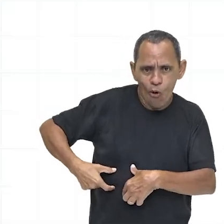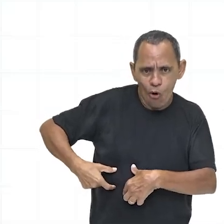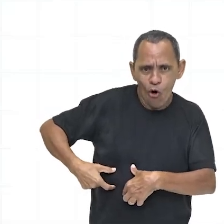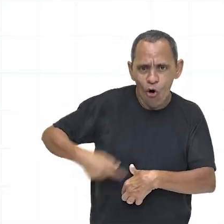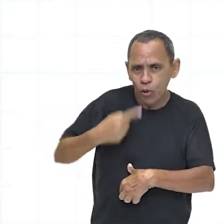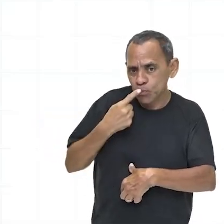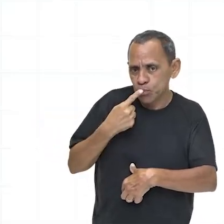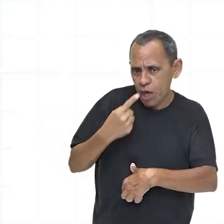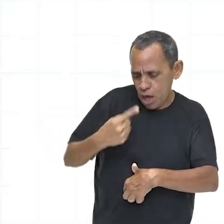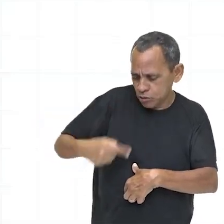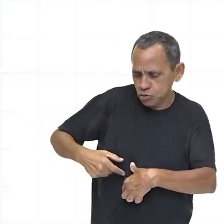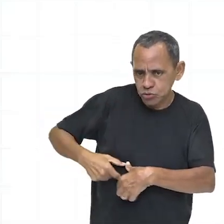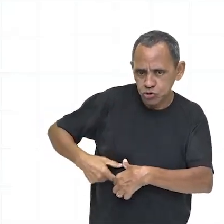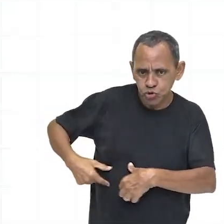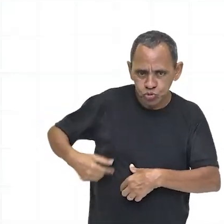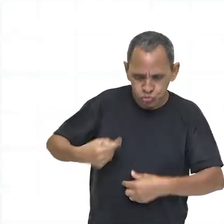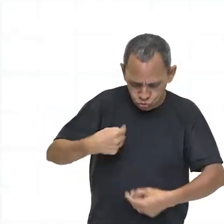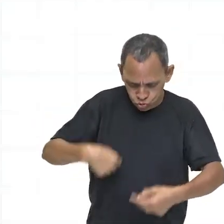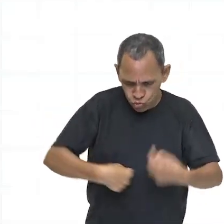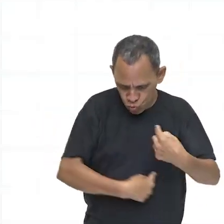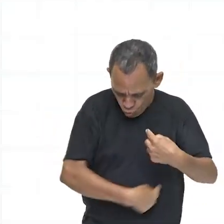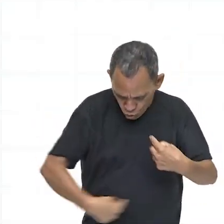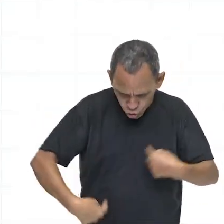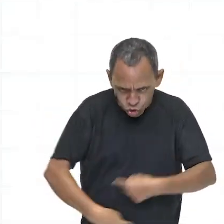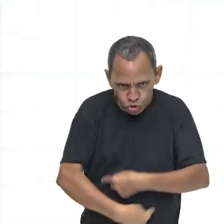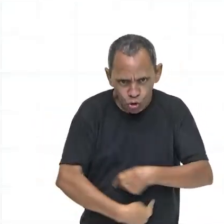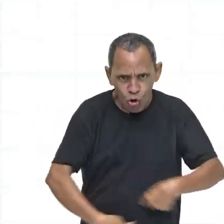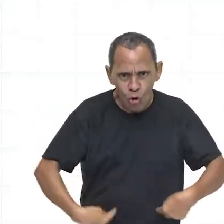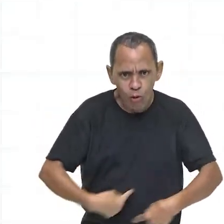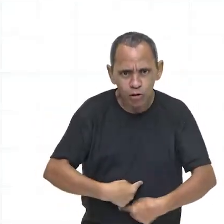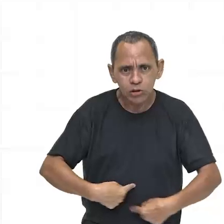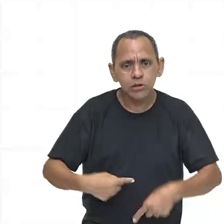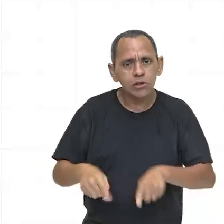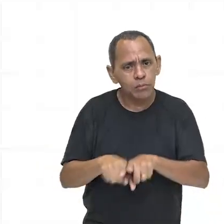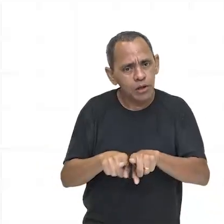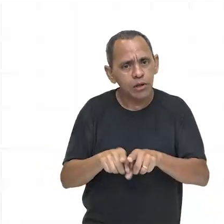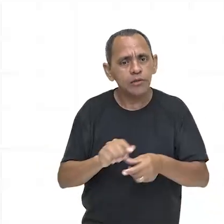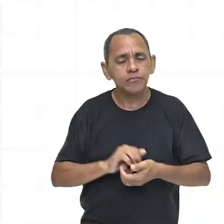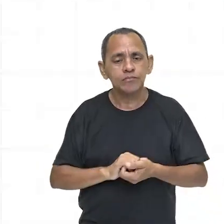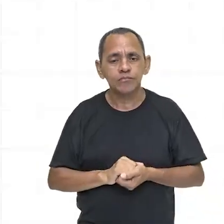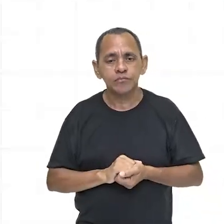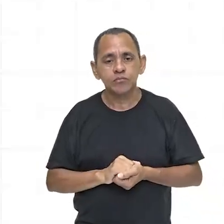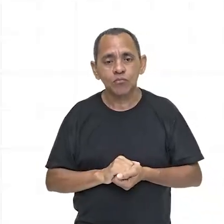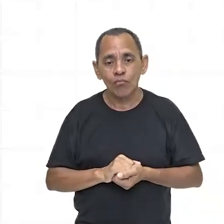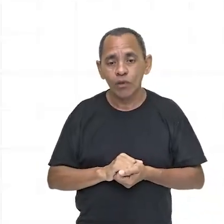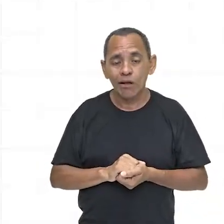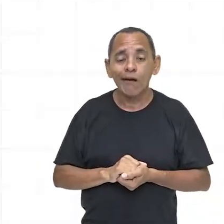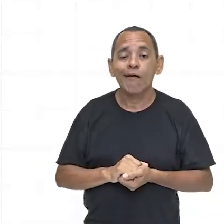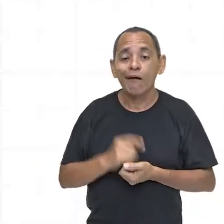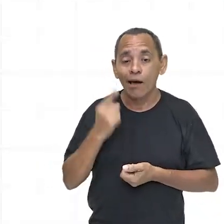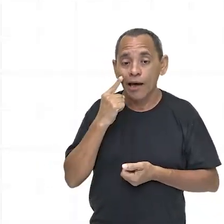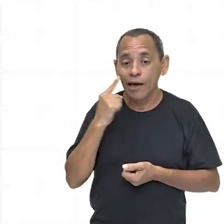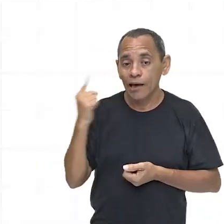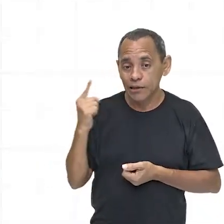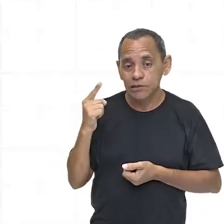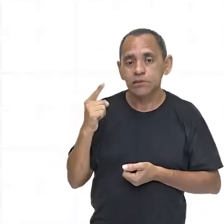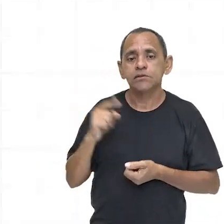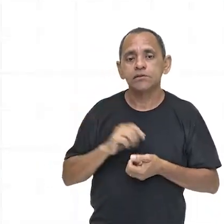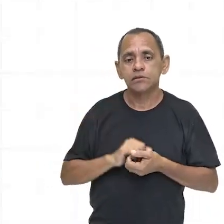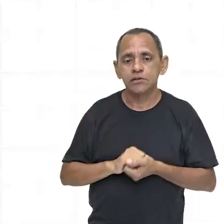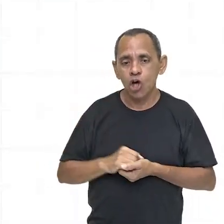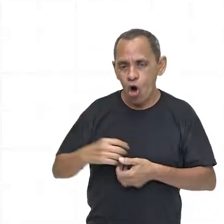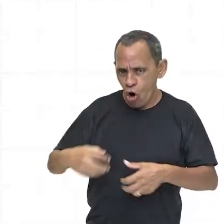estômago, certo? Então, esse dito cujo aqui é que é o responsável pela fabricação